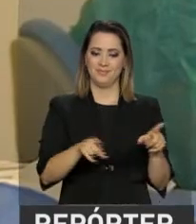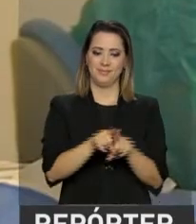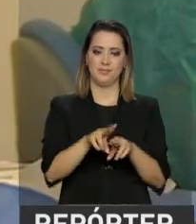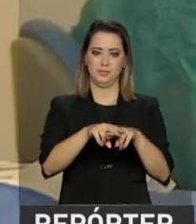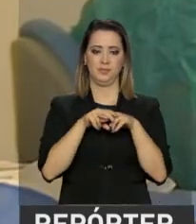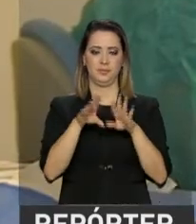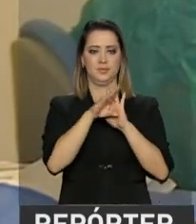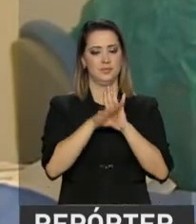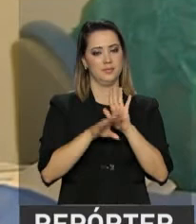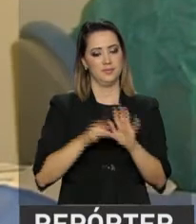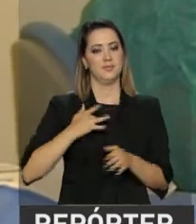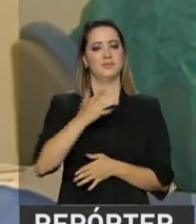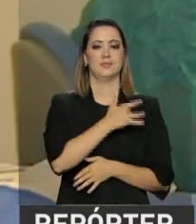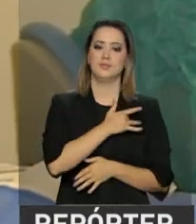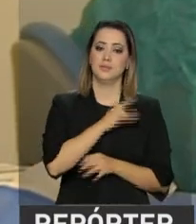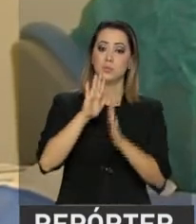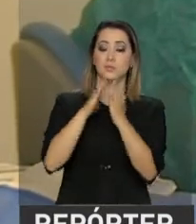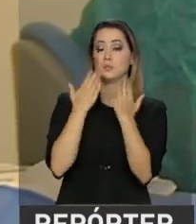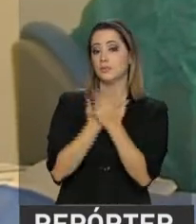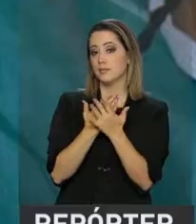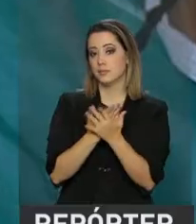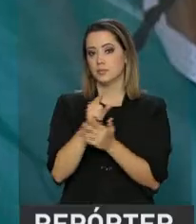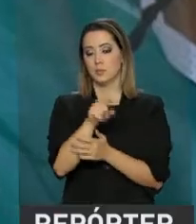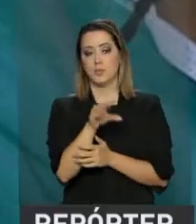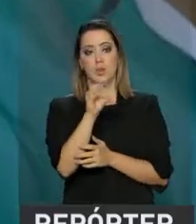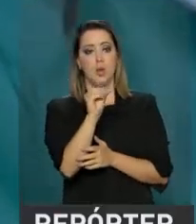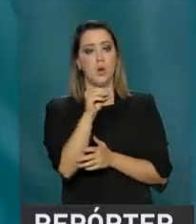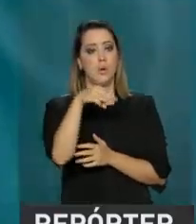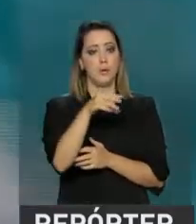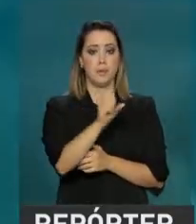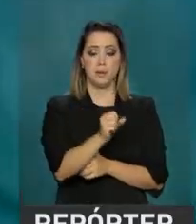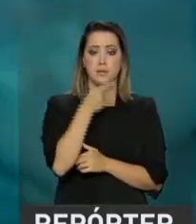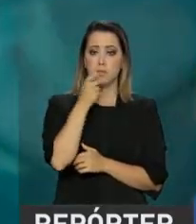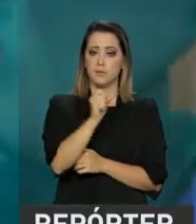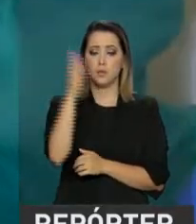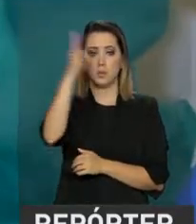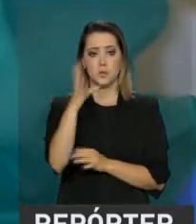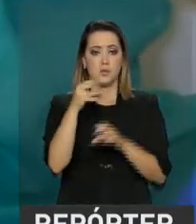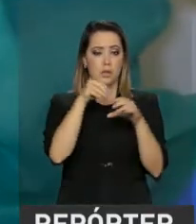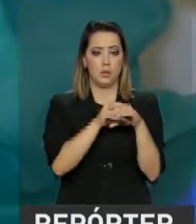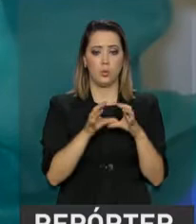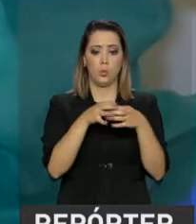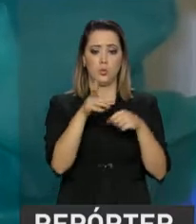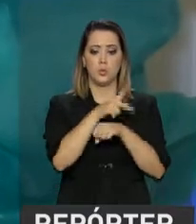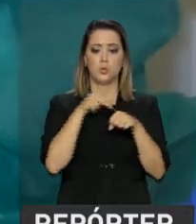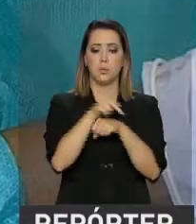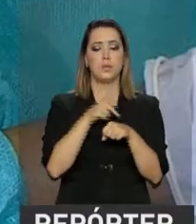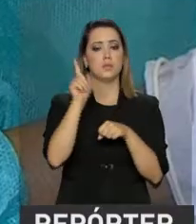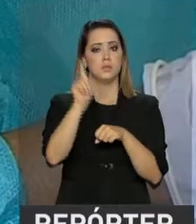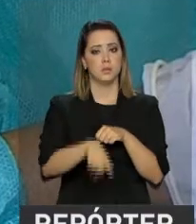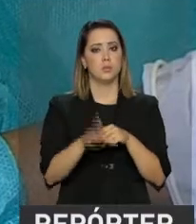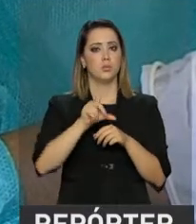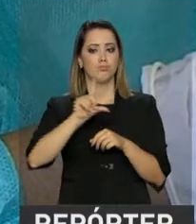saúde na escola de acordo com a organização mundial da saúde o brasil está incluído em um grupo de países considerados